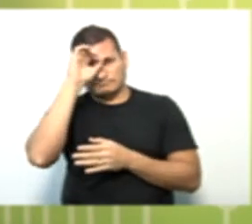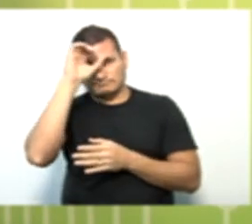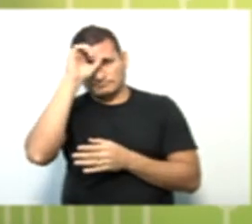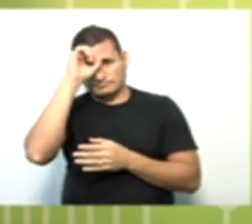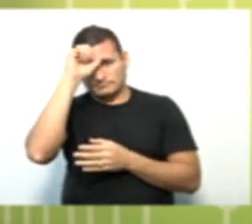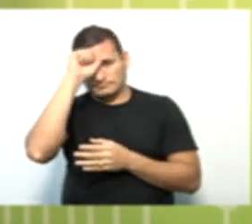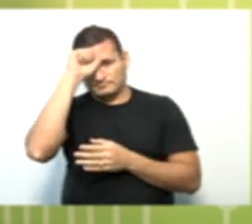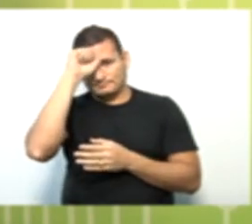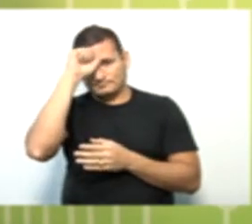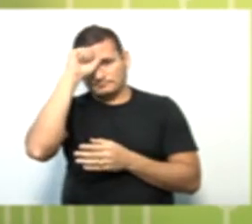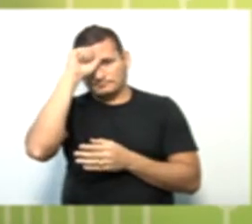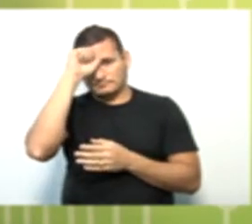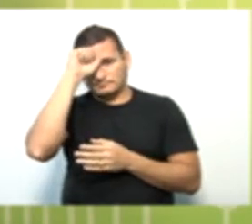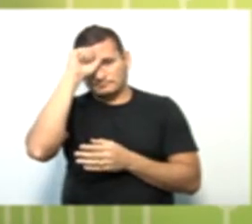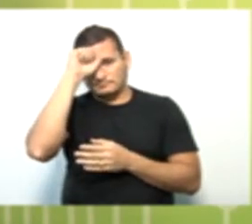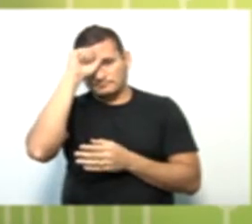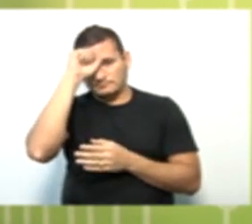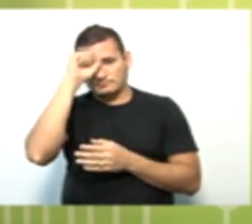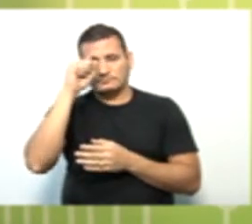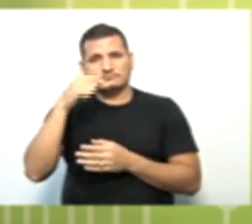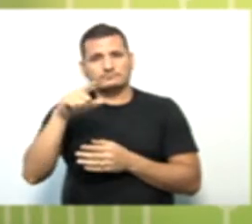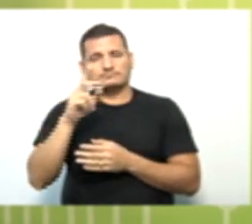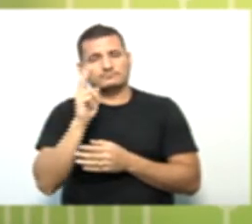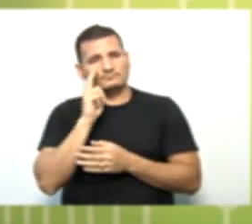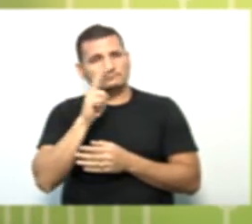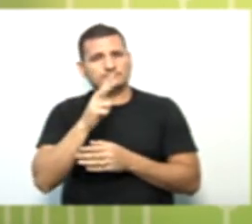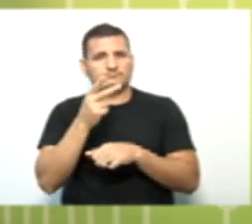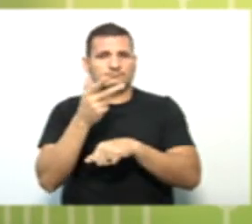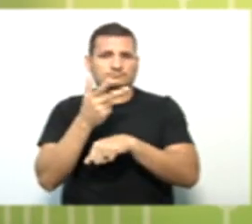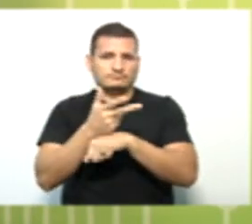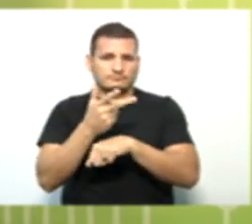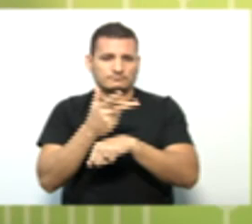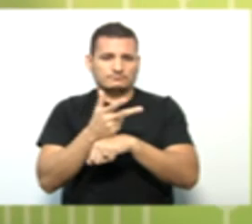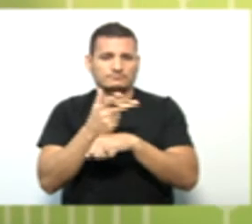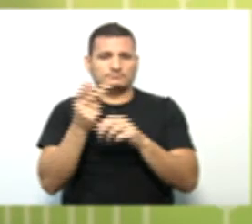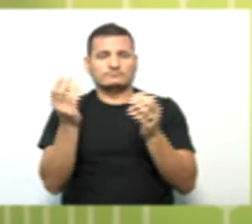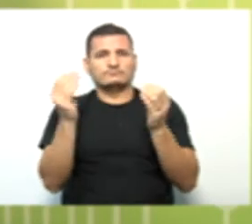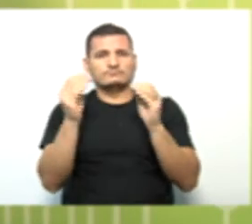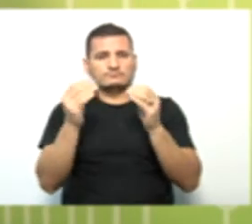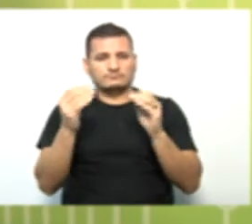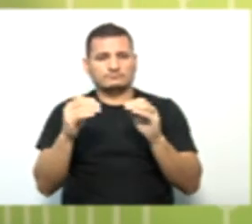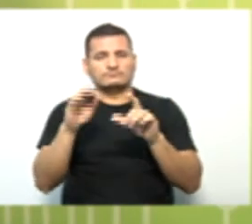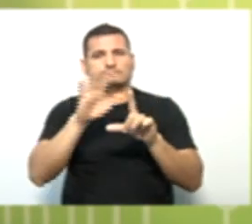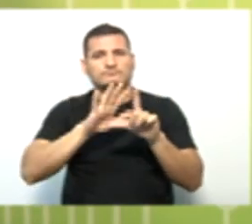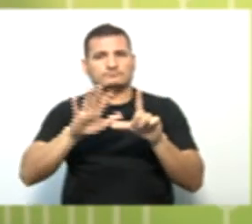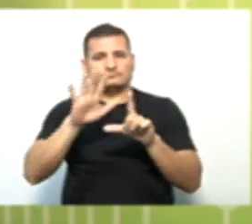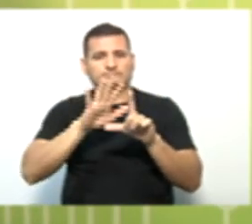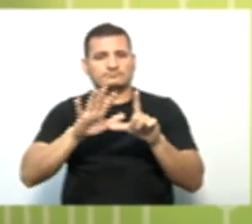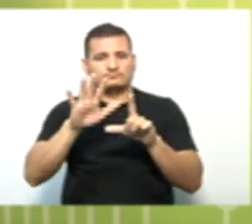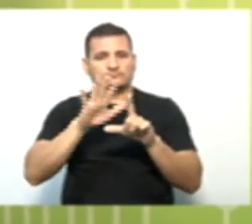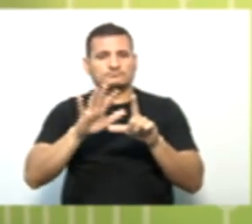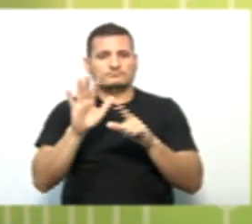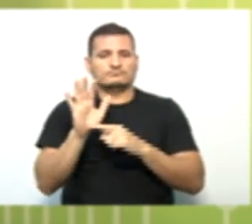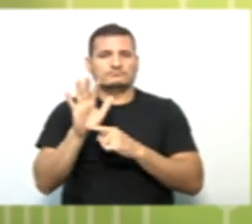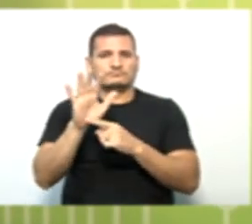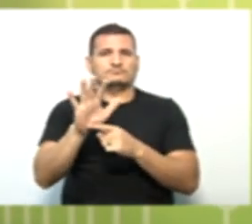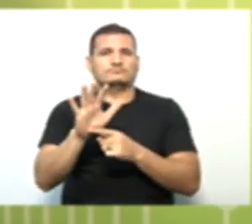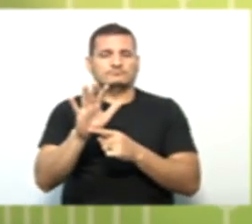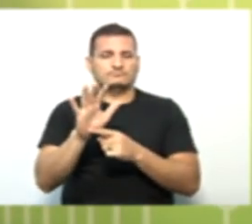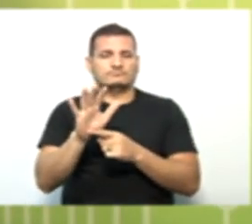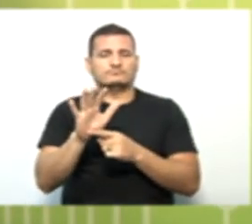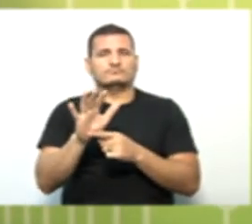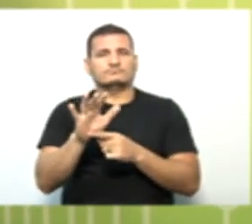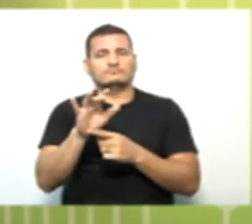né? E tenham visto os vídeos que nós postamos, né, no AVA, mostrando cada um